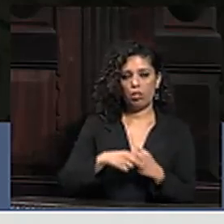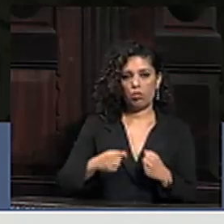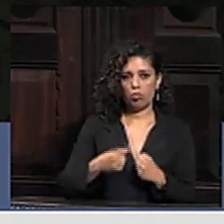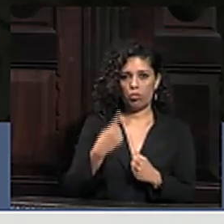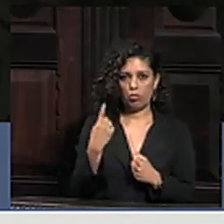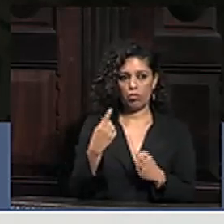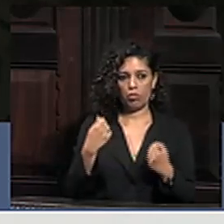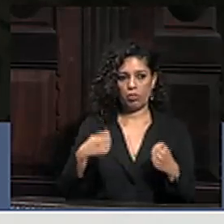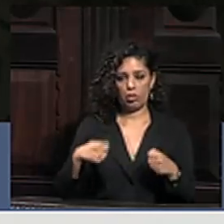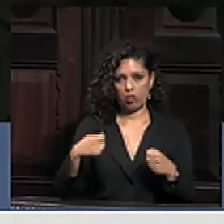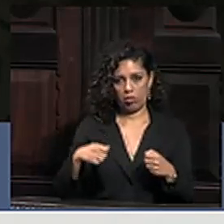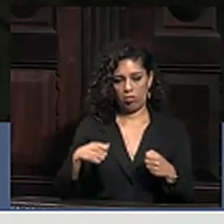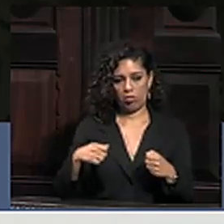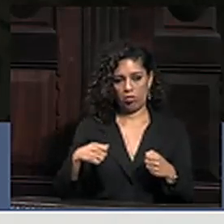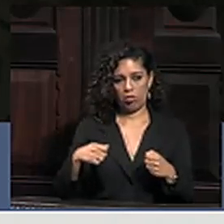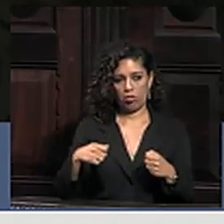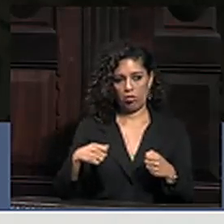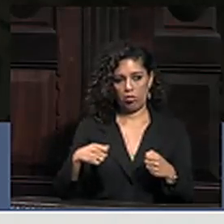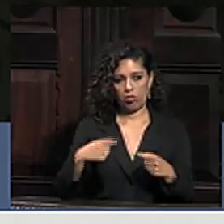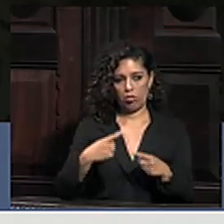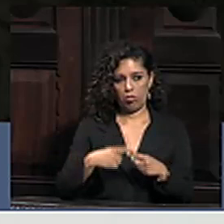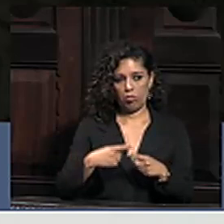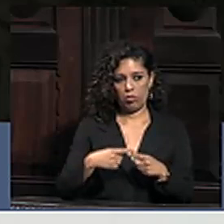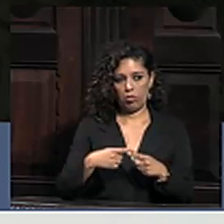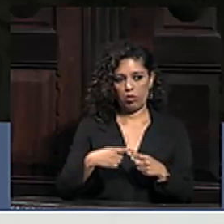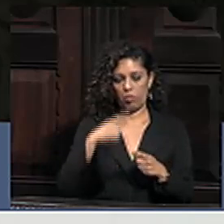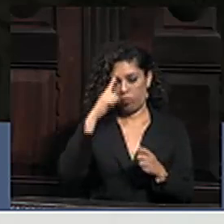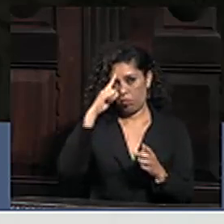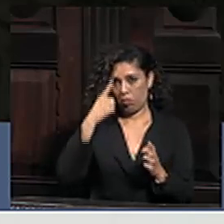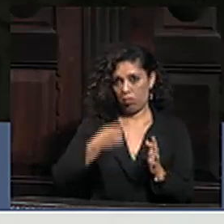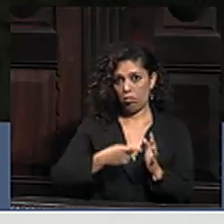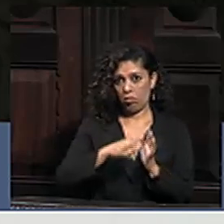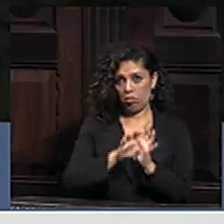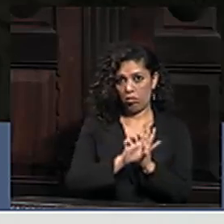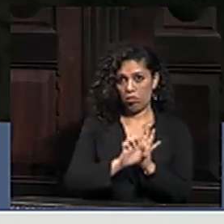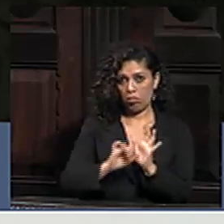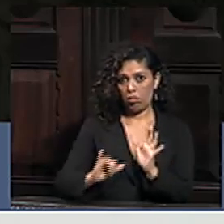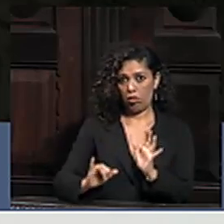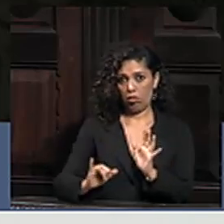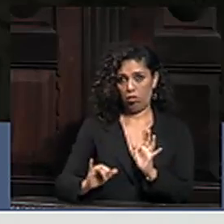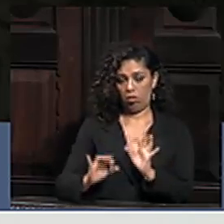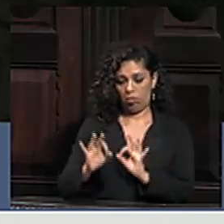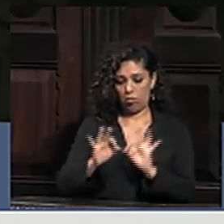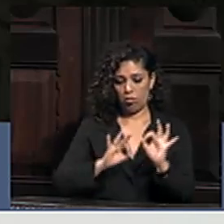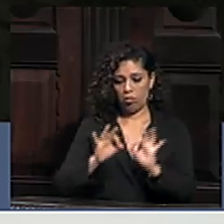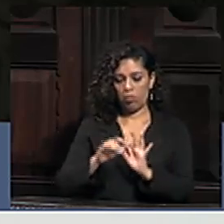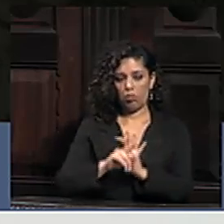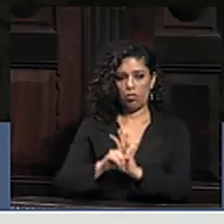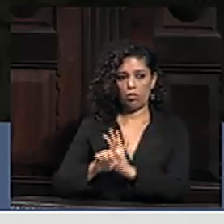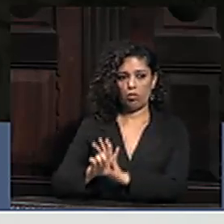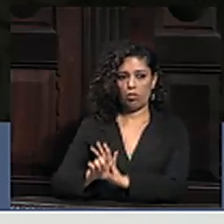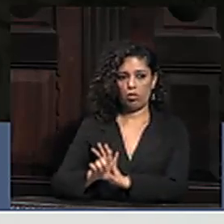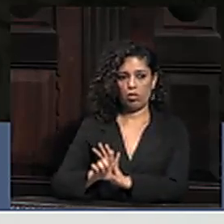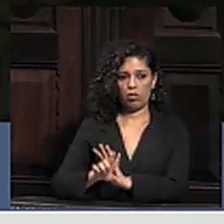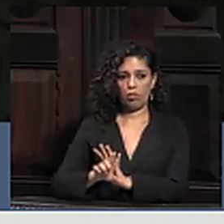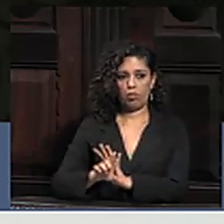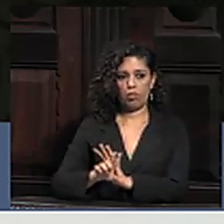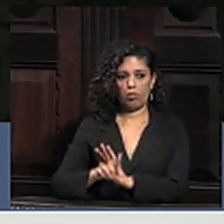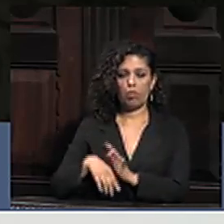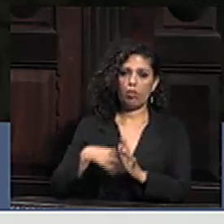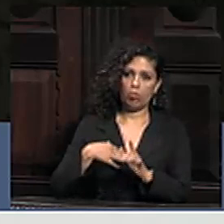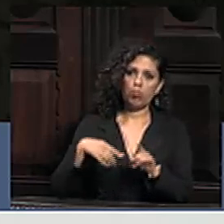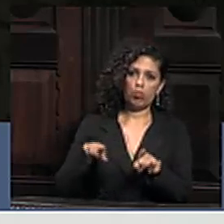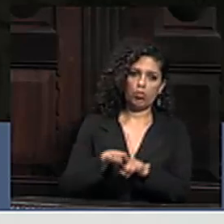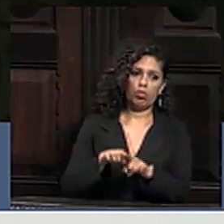como manda a regra legislativa de confecção de projeto de lei, razão pela qual